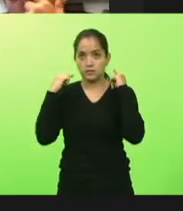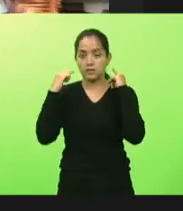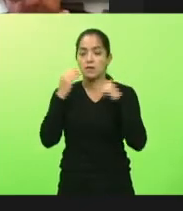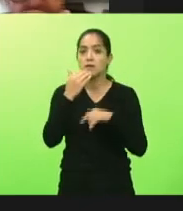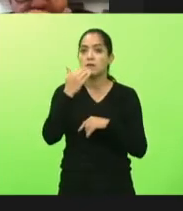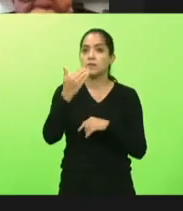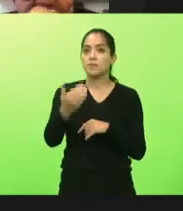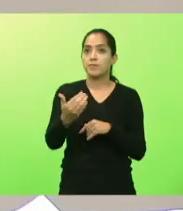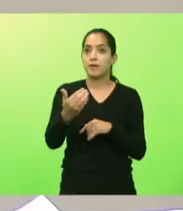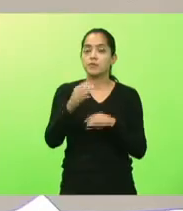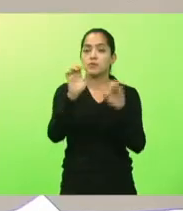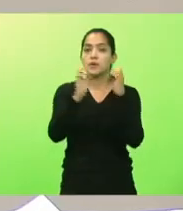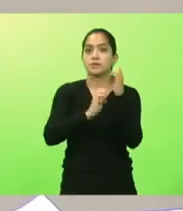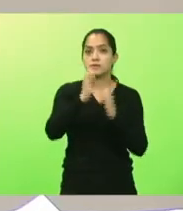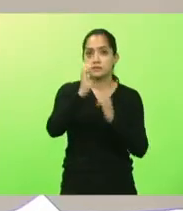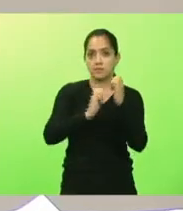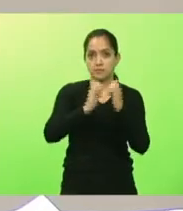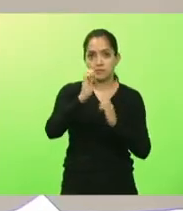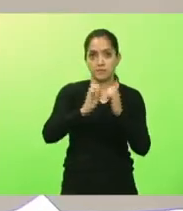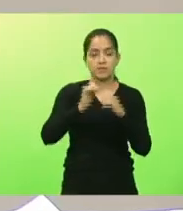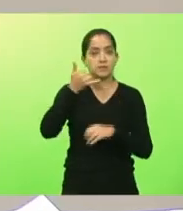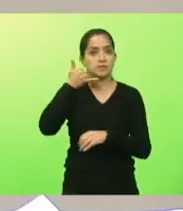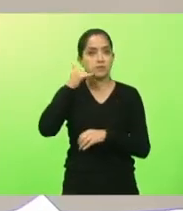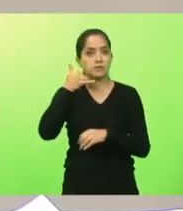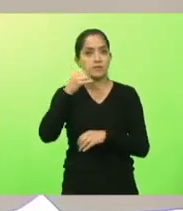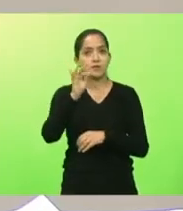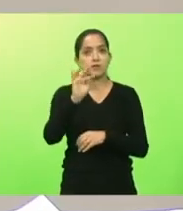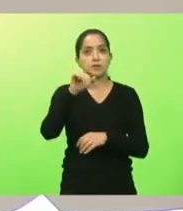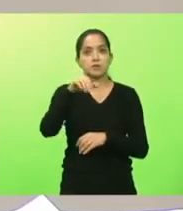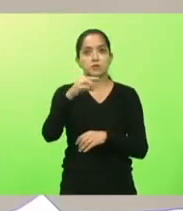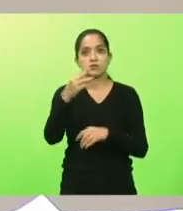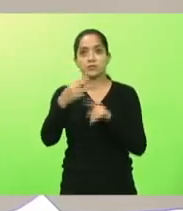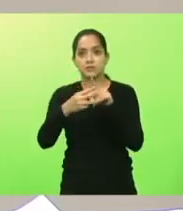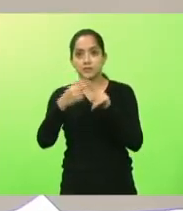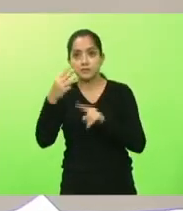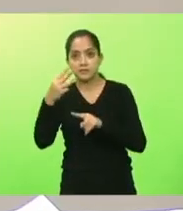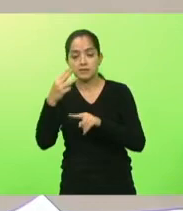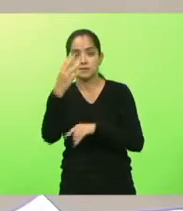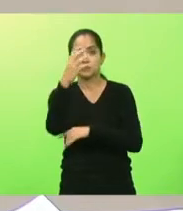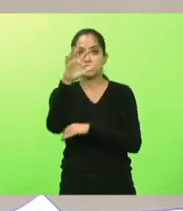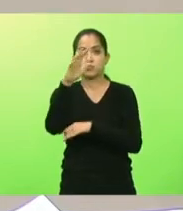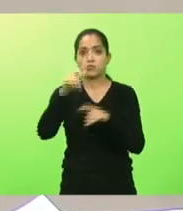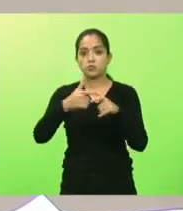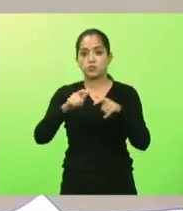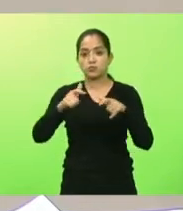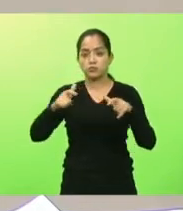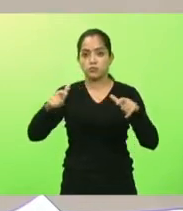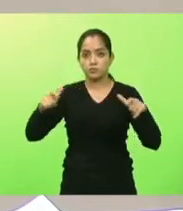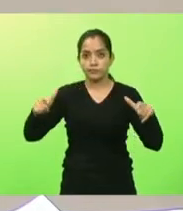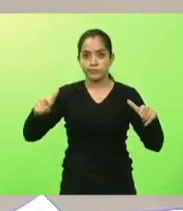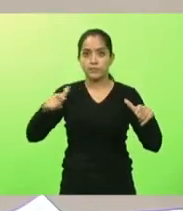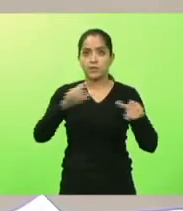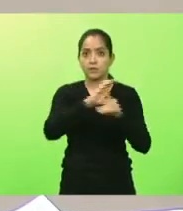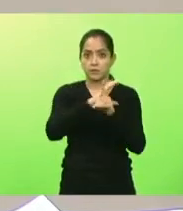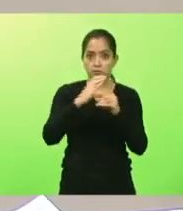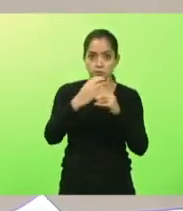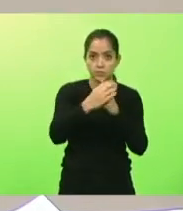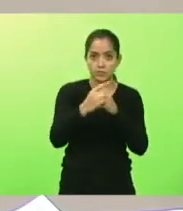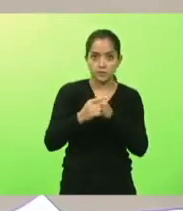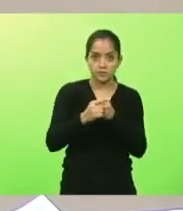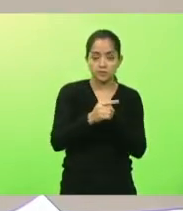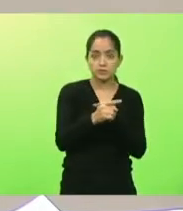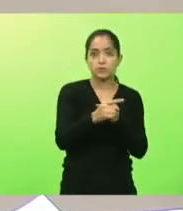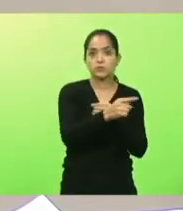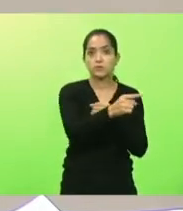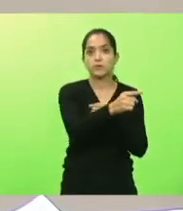solicitando às empresas de telefonia TIM, Claro, Oi e Vivo a ampliação de cobertura e atendimento nas comunidades do interior do Estado,